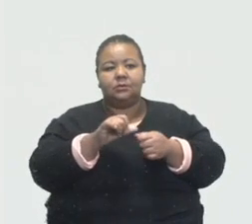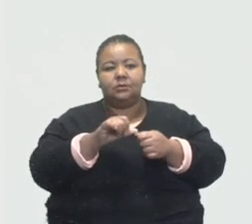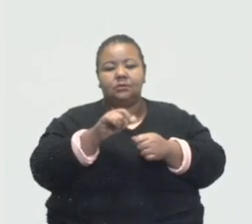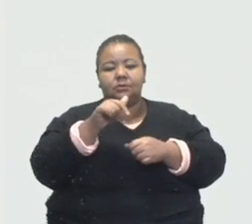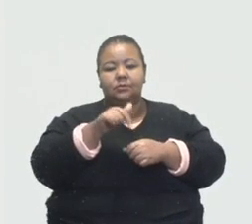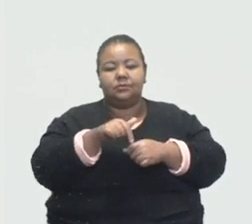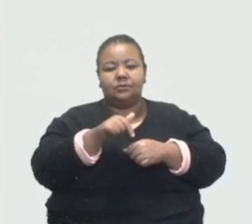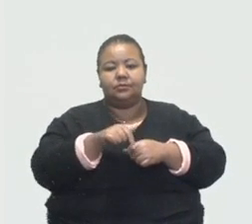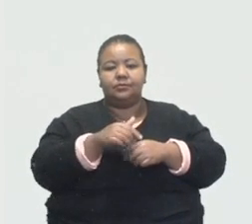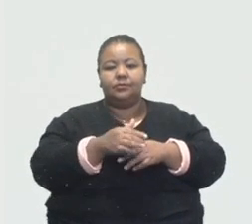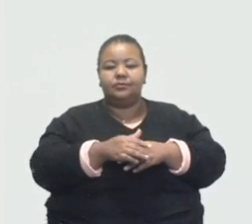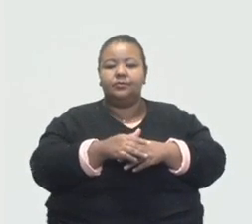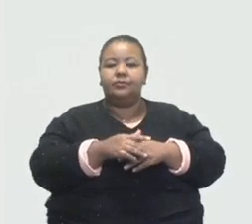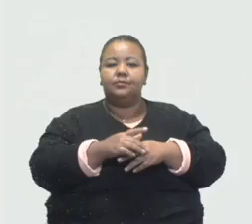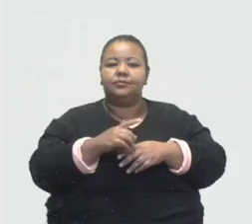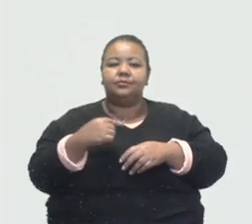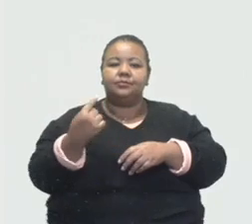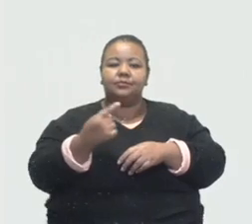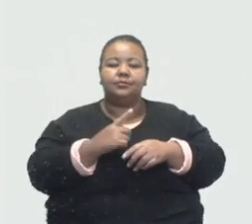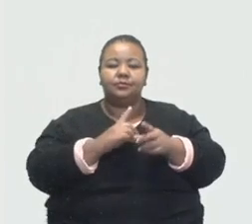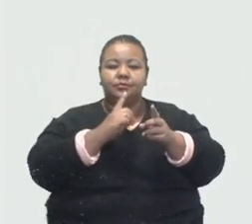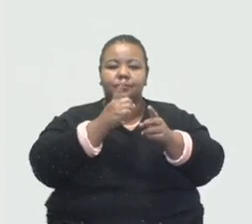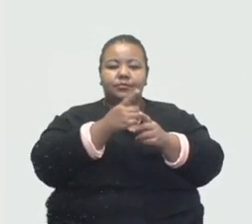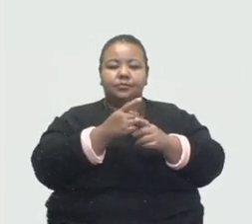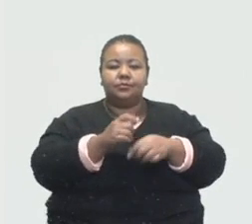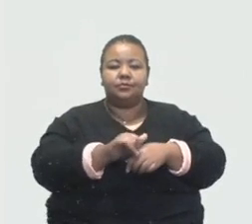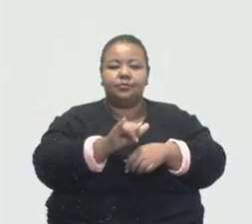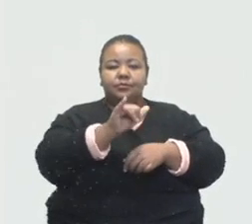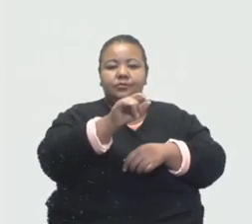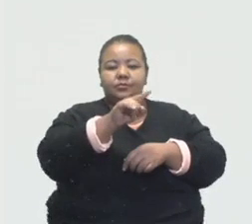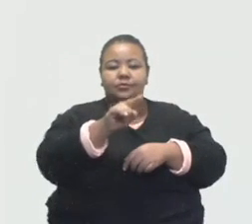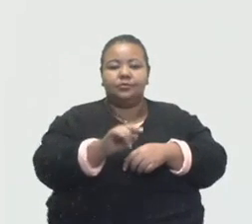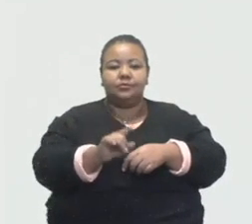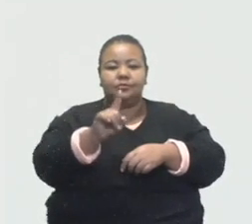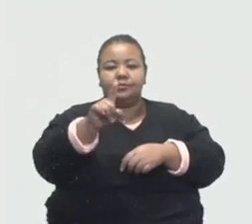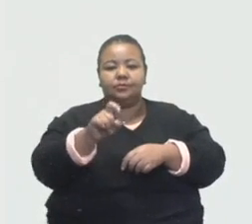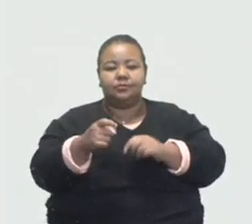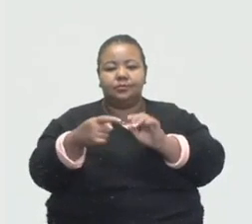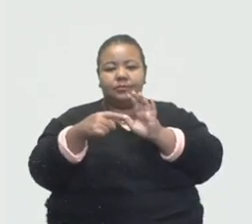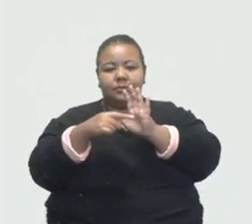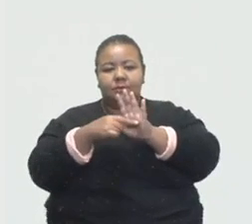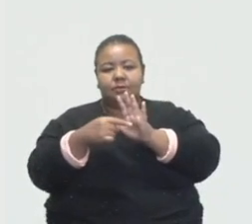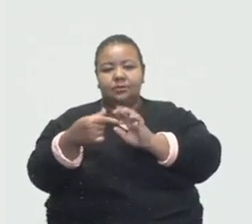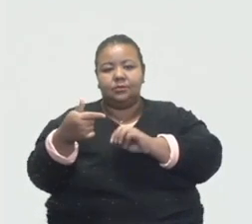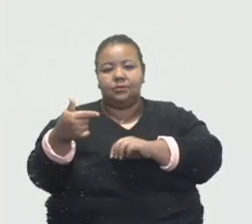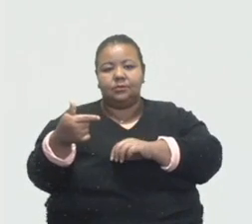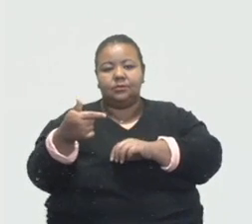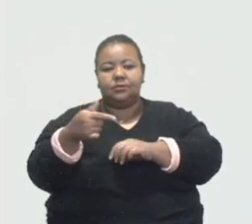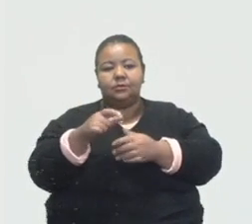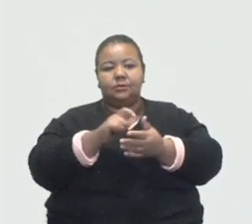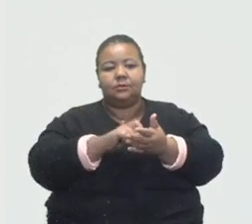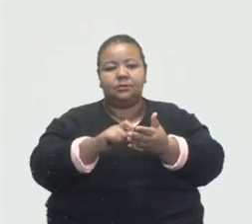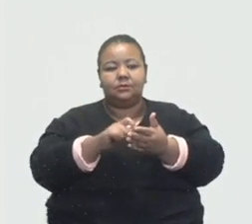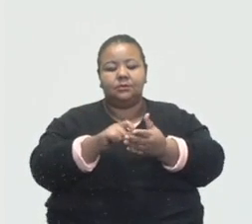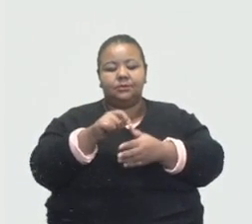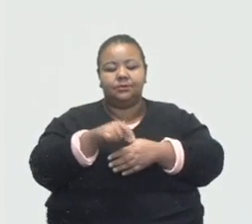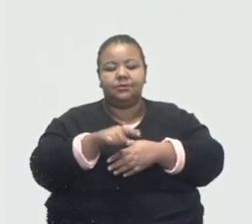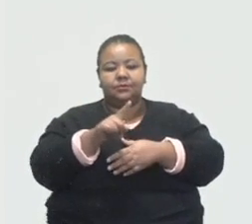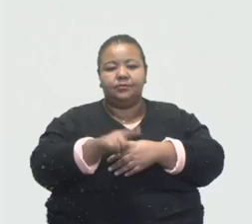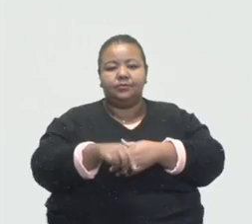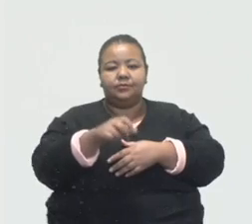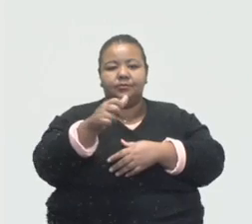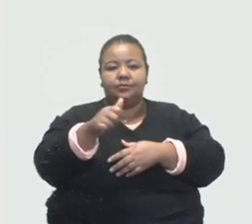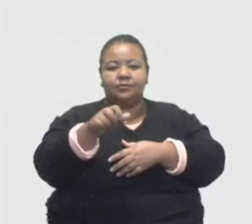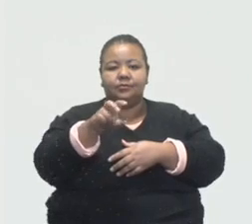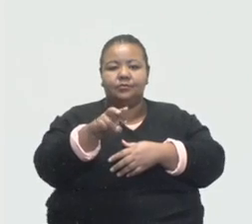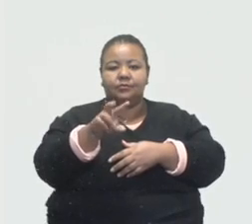aqui, a gente vai encontrar que y é igual a x menos 2. Então, escrevendo o nosso